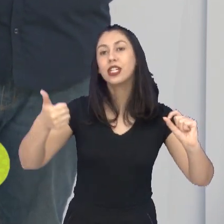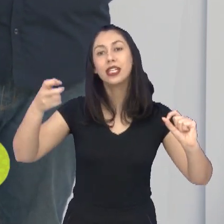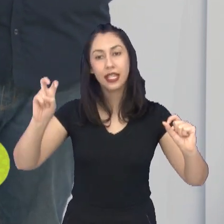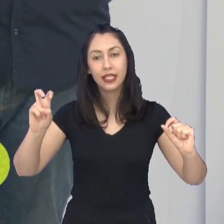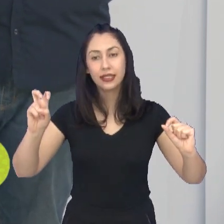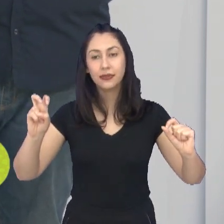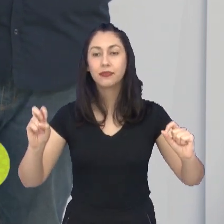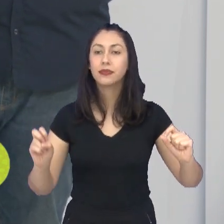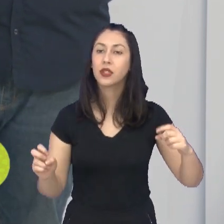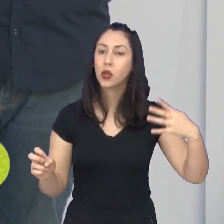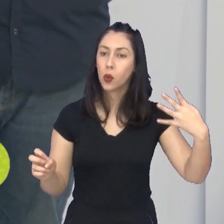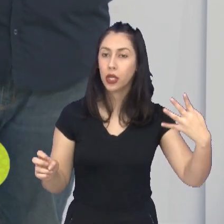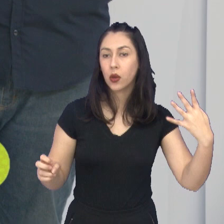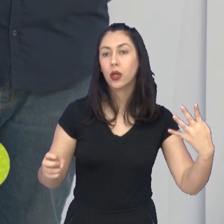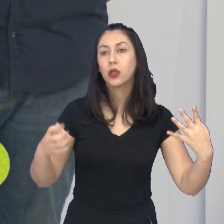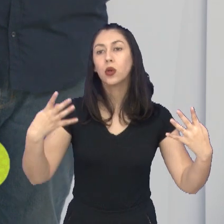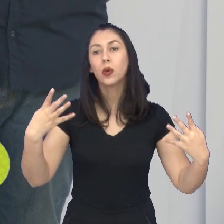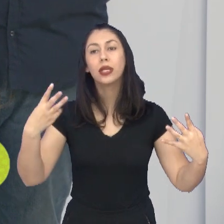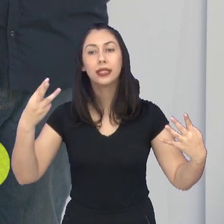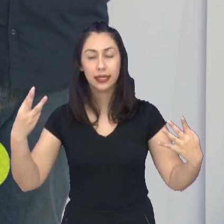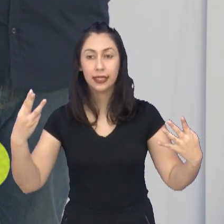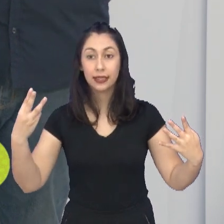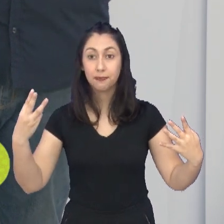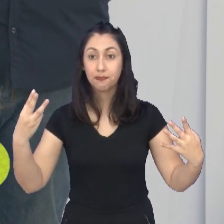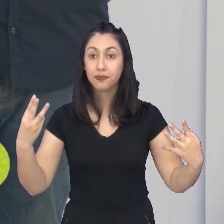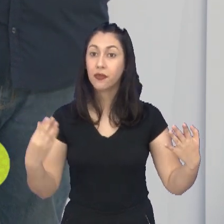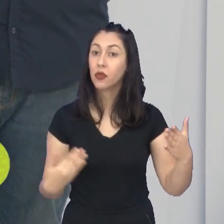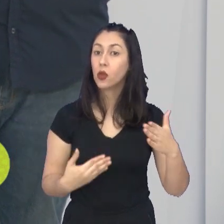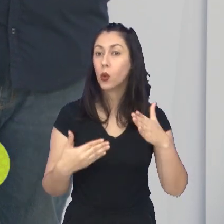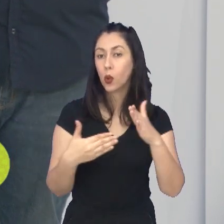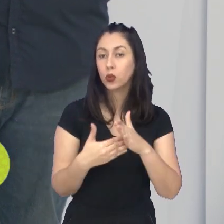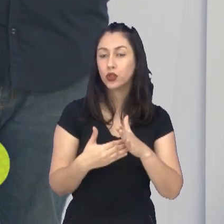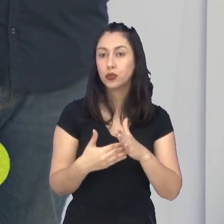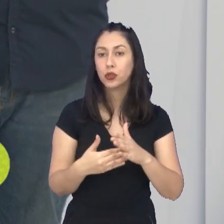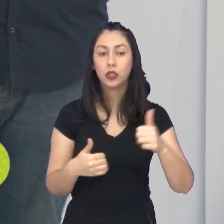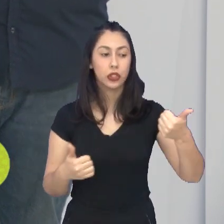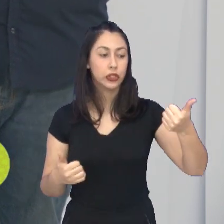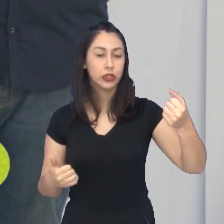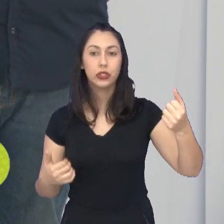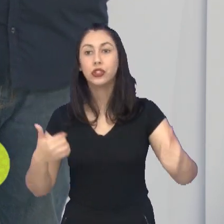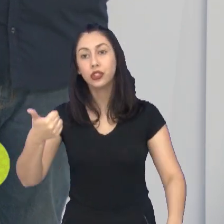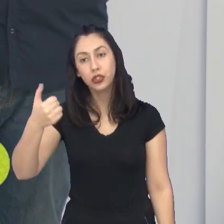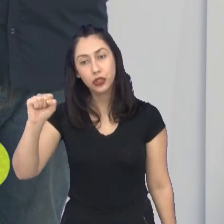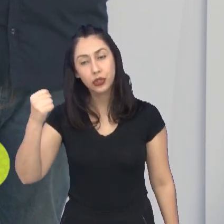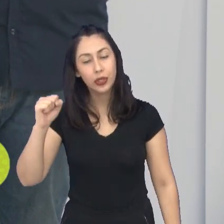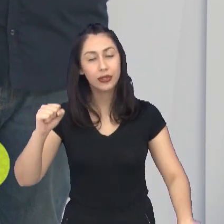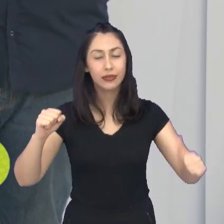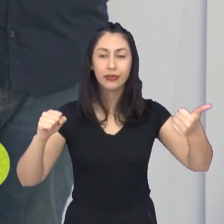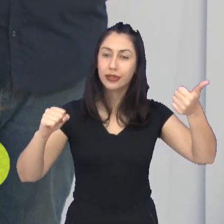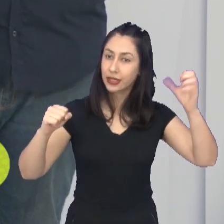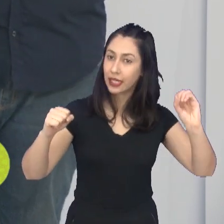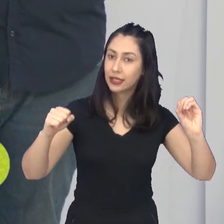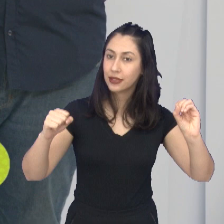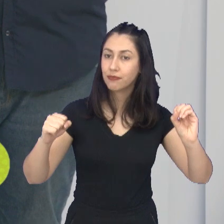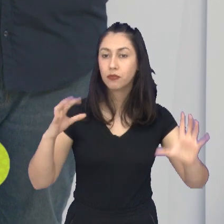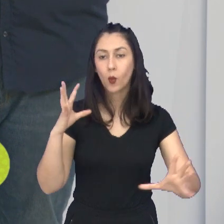com 44-43 para o São José. Último quarto, São José venceu tranquilo, 18-10. Placar